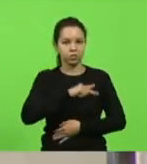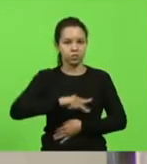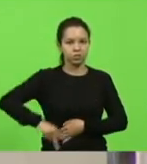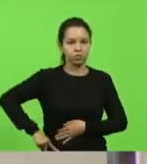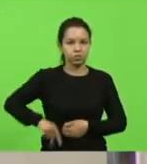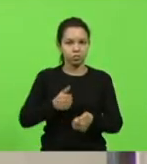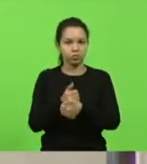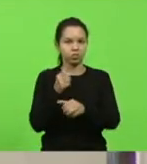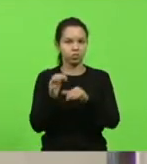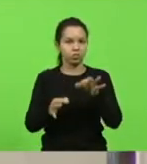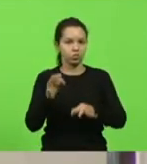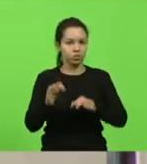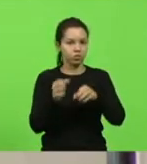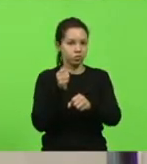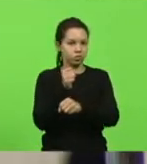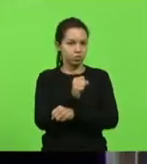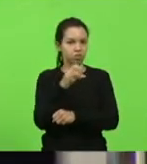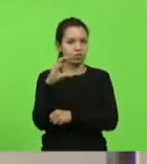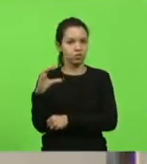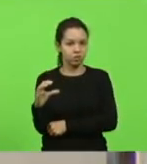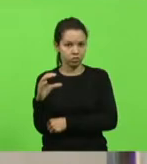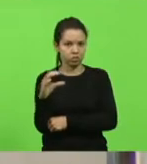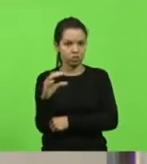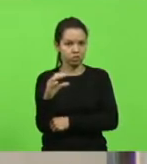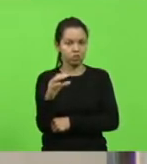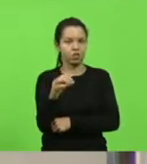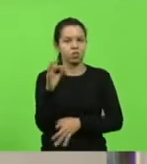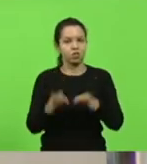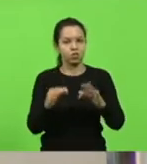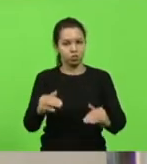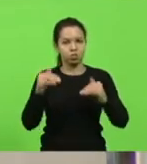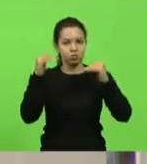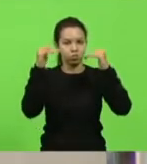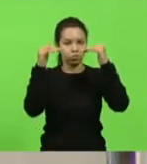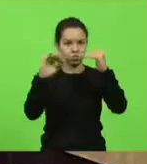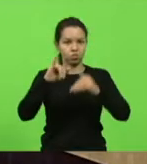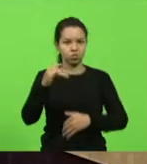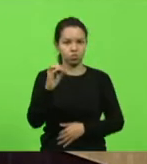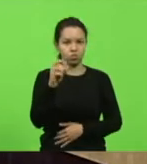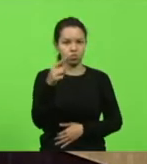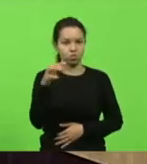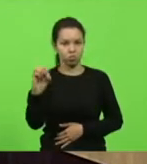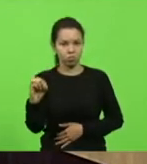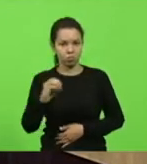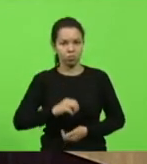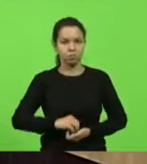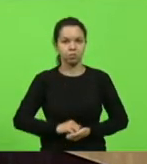Tribunal de Justiça do Estado de Santa Catarina Desembargador João Henrique Blasi